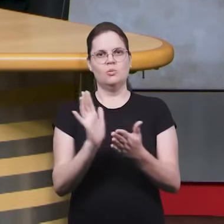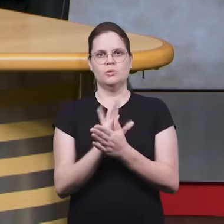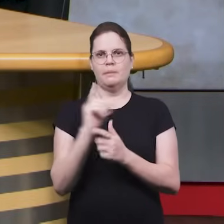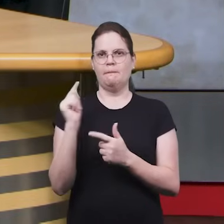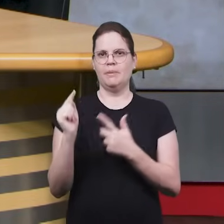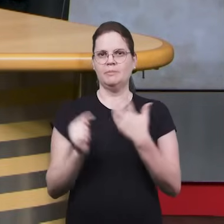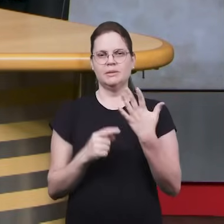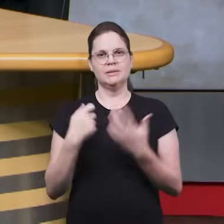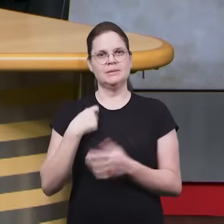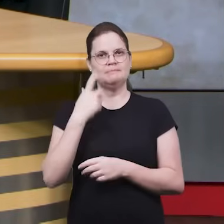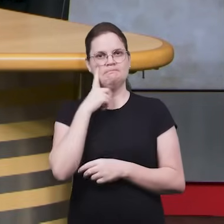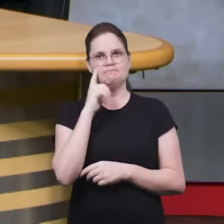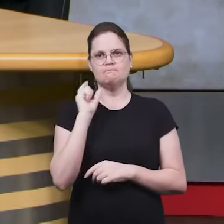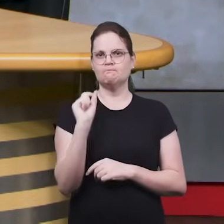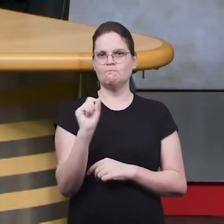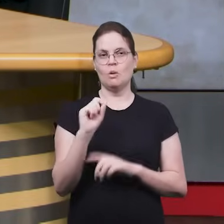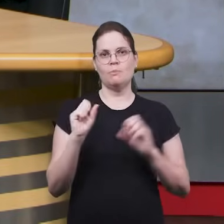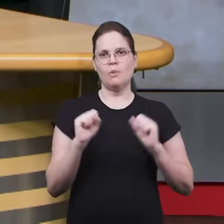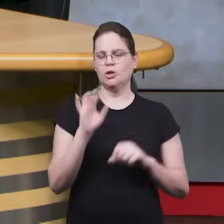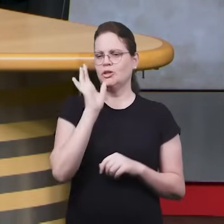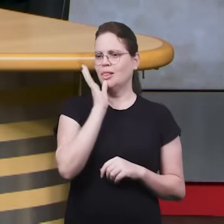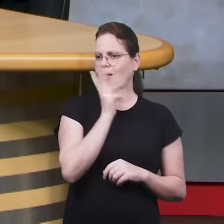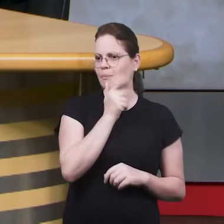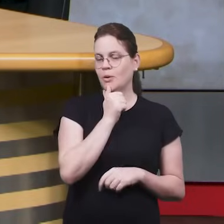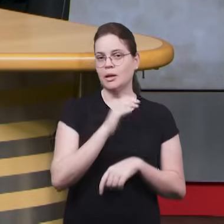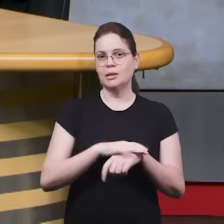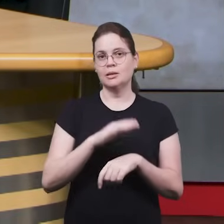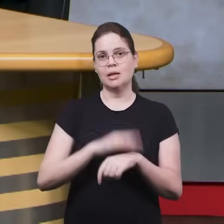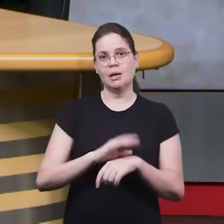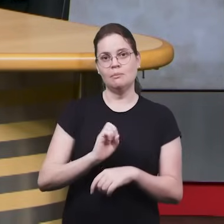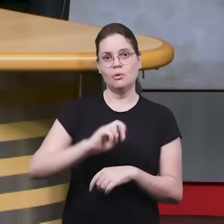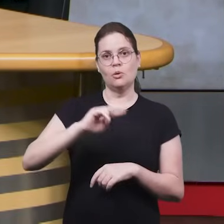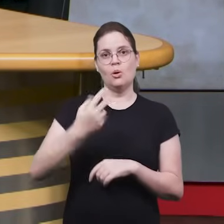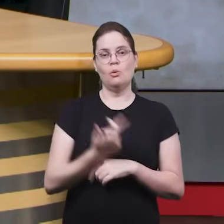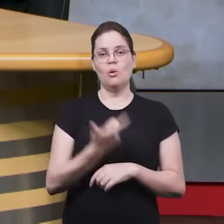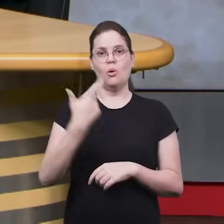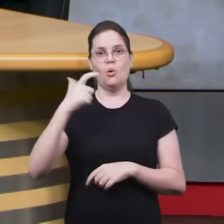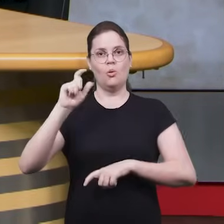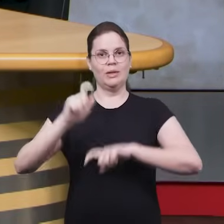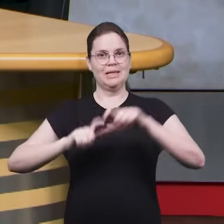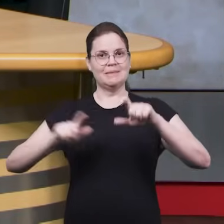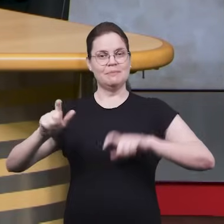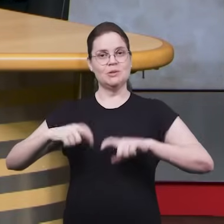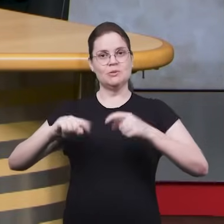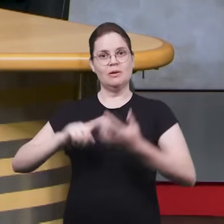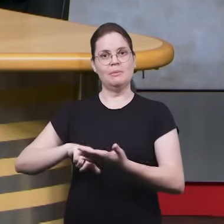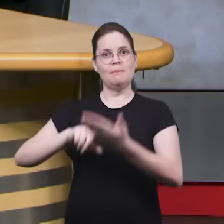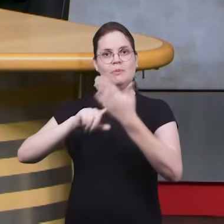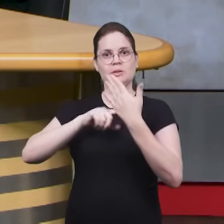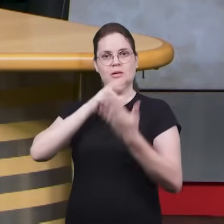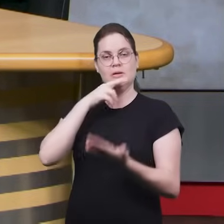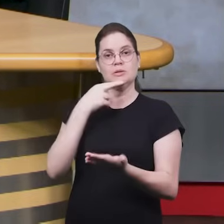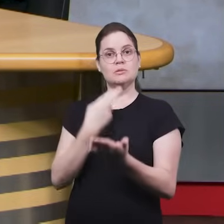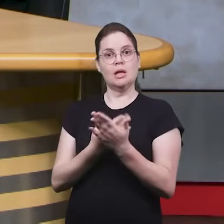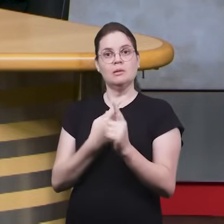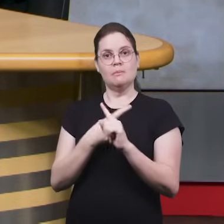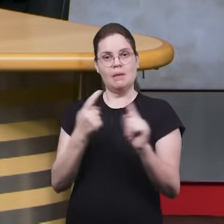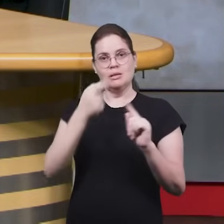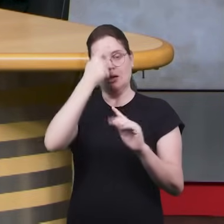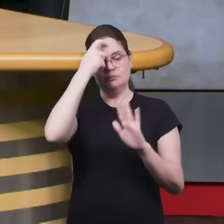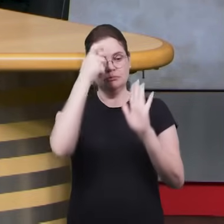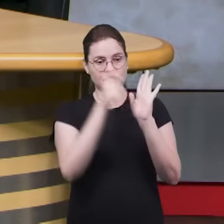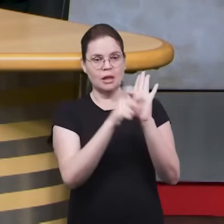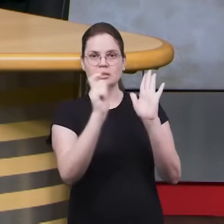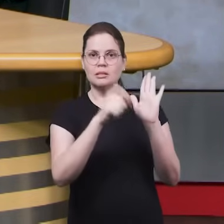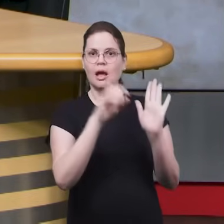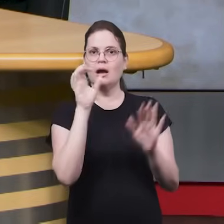você eventualmente demandaria tempo e às vezes outras pessoas para te dar aquele resultado, ela te dá. Mas